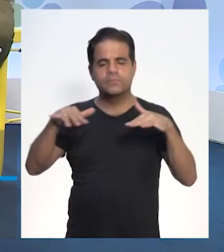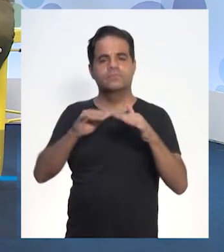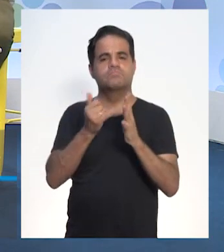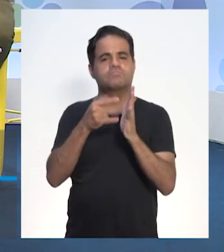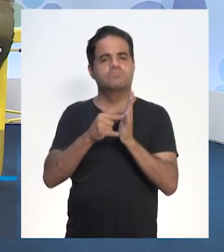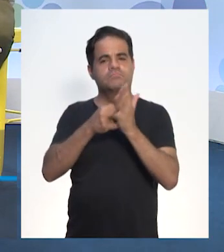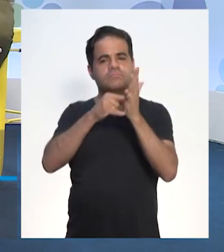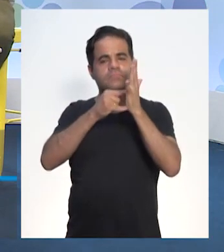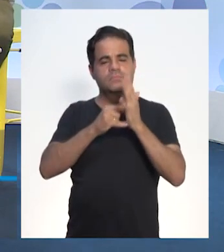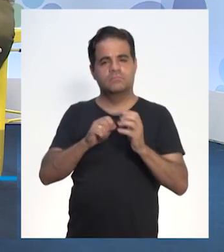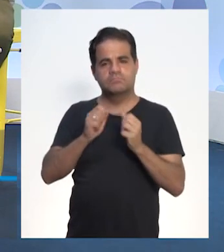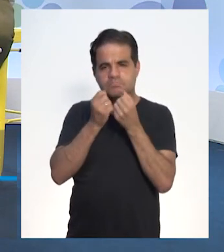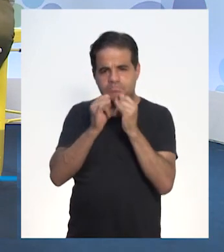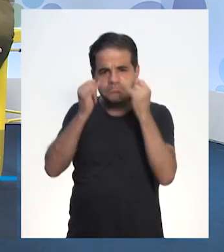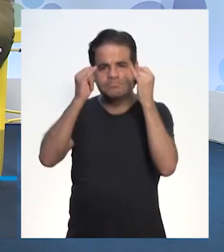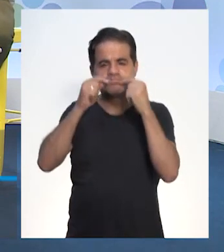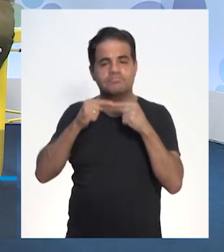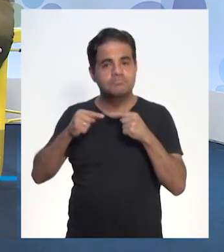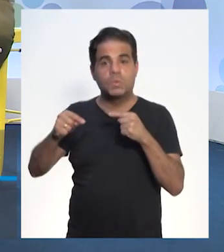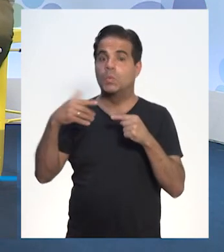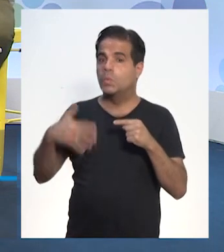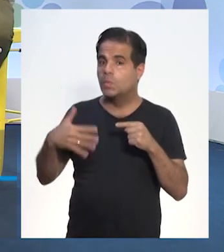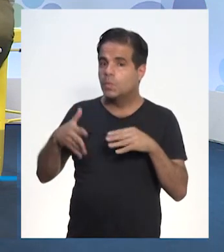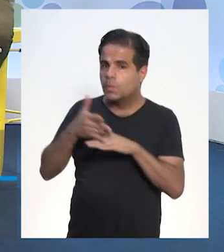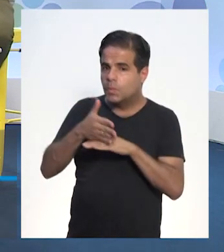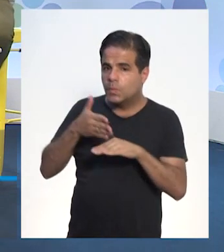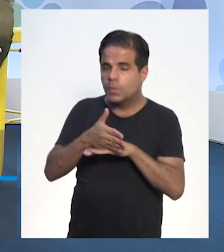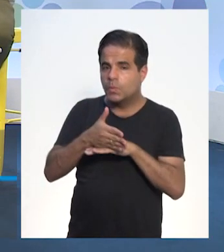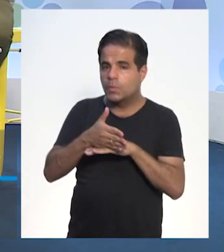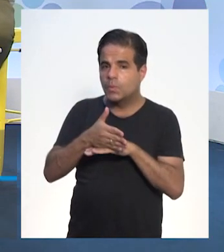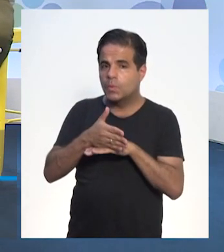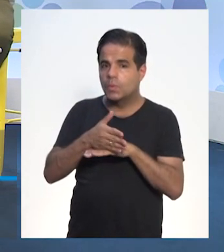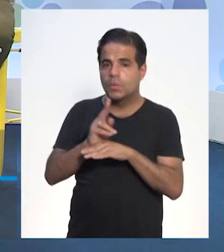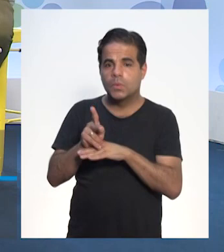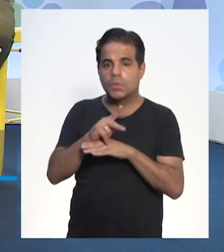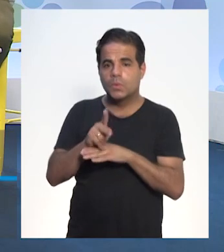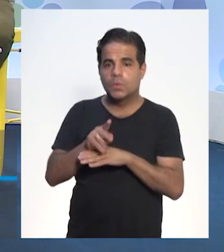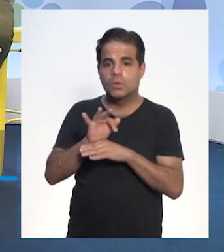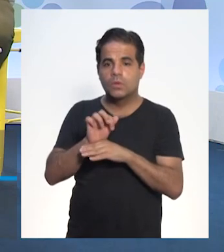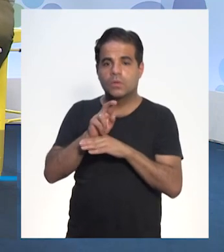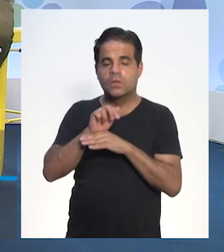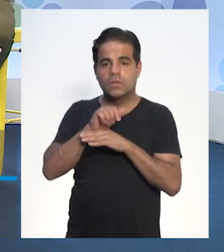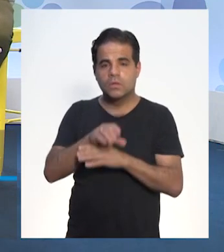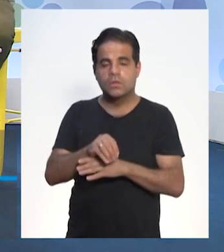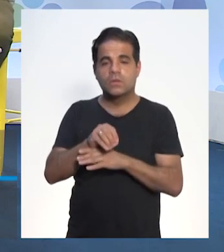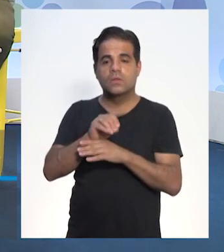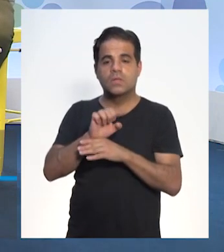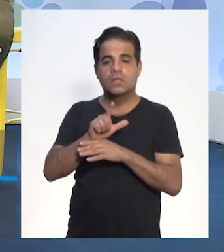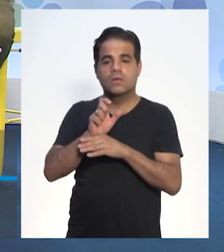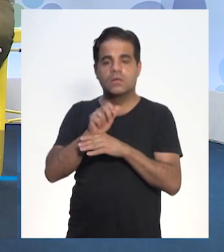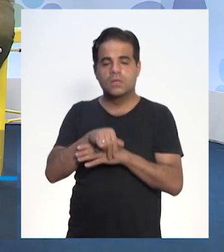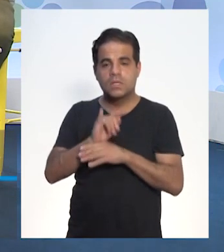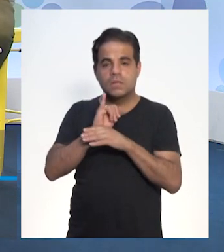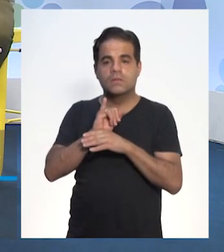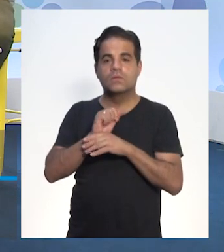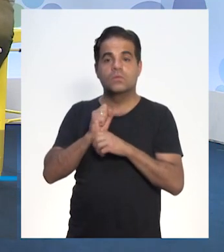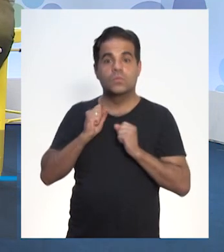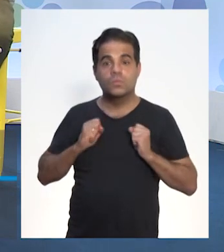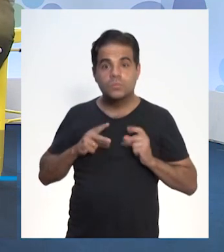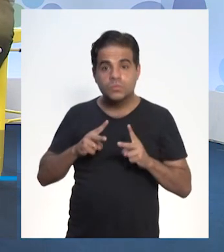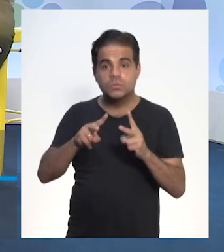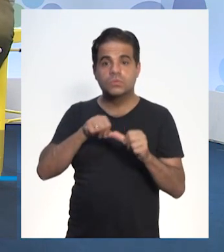elétrica, campo elétrico. Olha a participação aí, ó. Professor Francisco, professor Eleni, tensão, corrente elétrica,